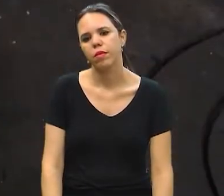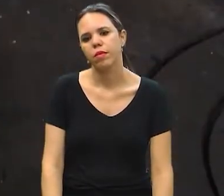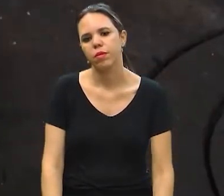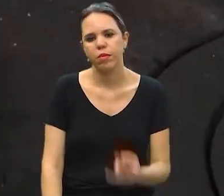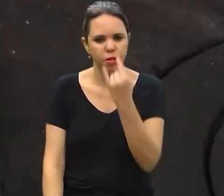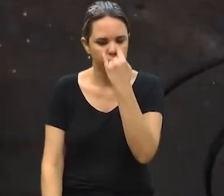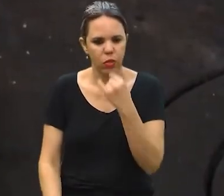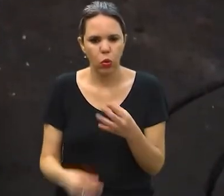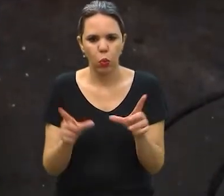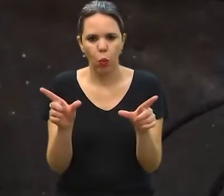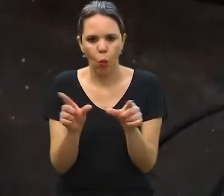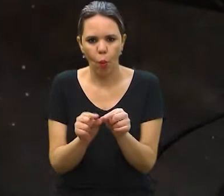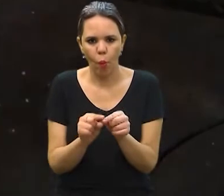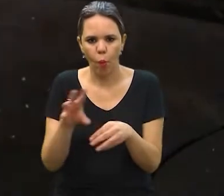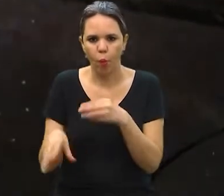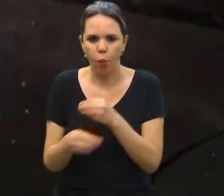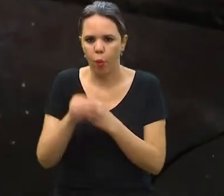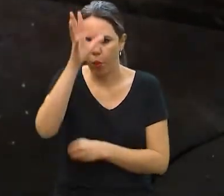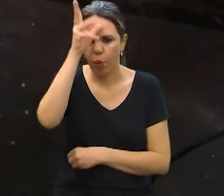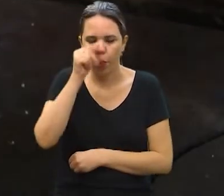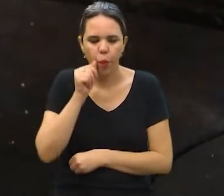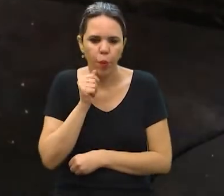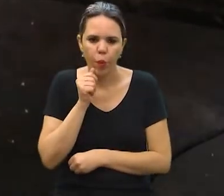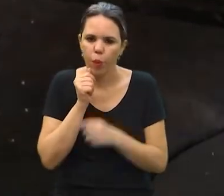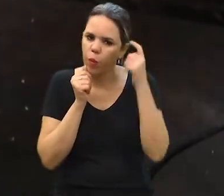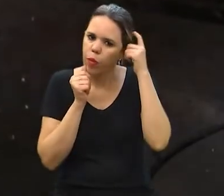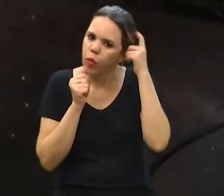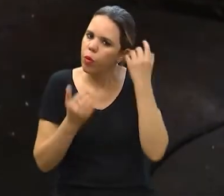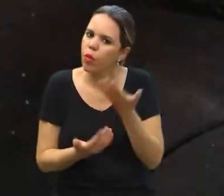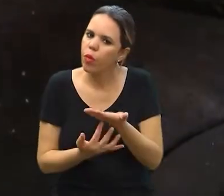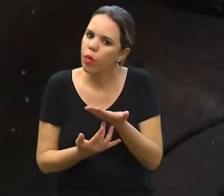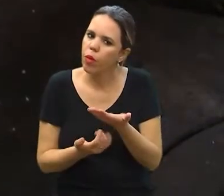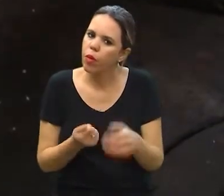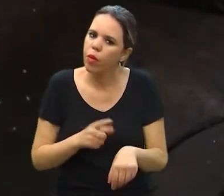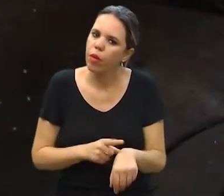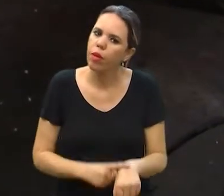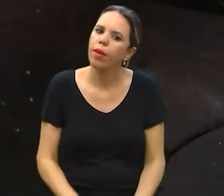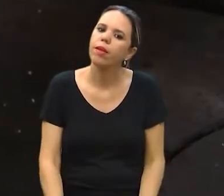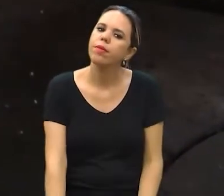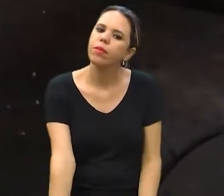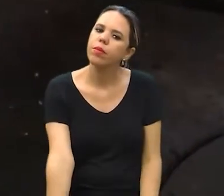Quando a cebola murchar, acrescente o frango desfiado e refogue mais um pouco.